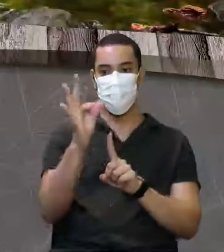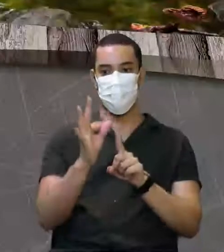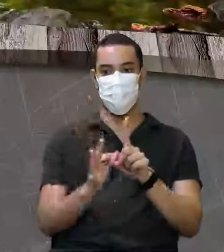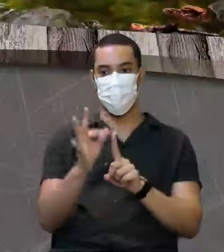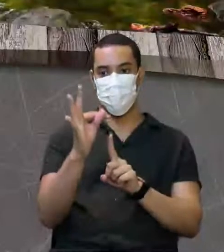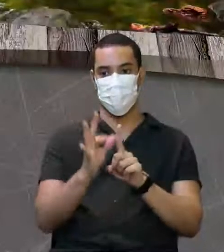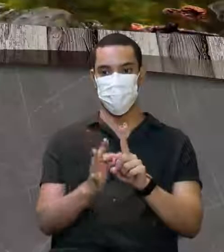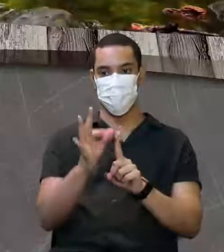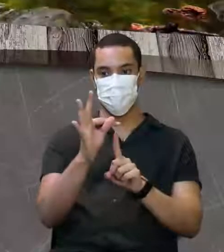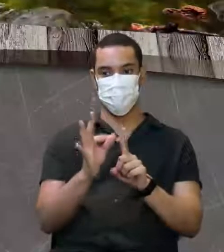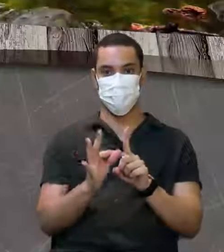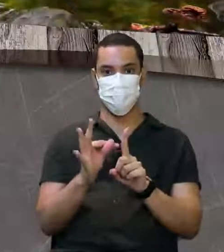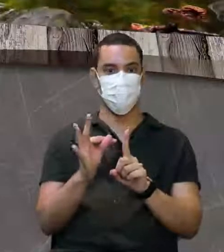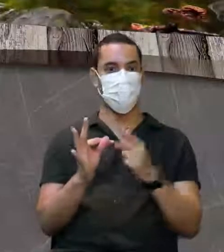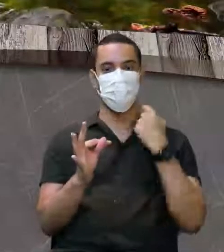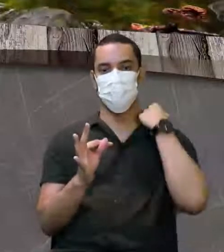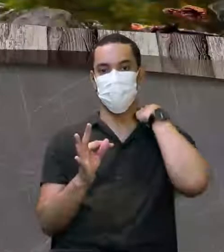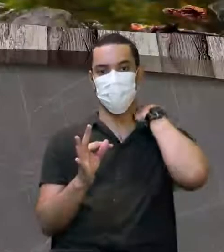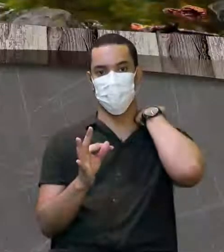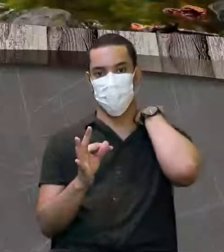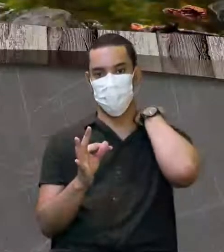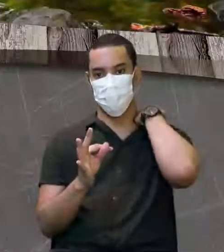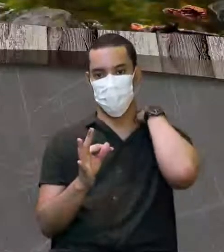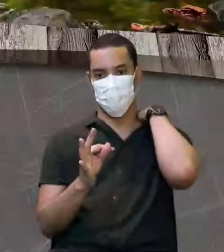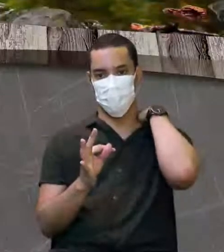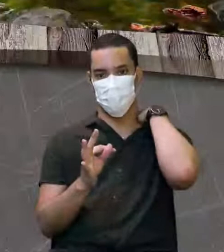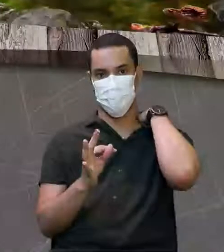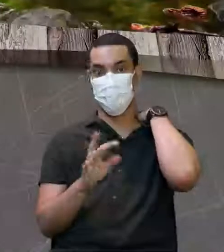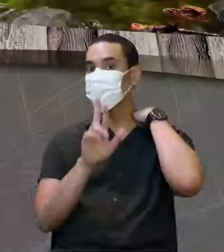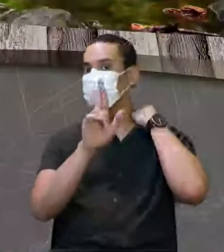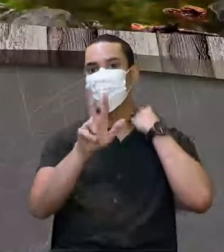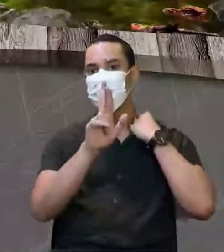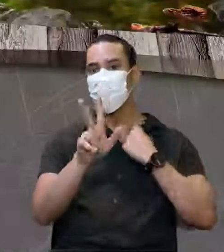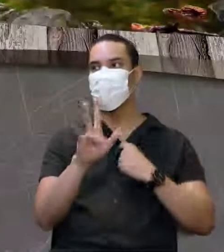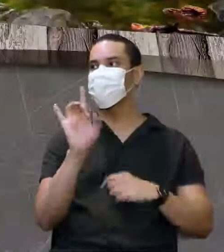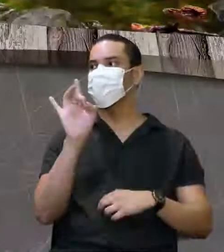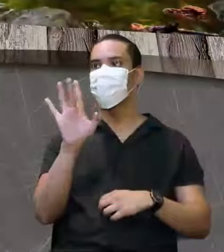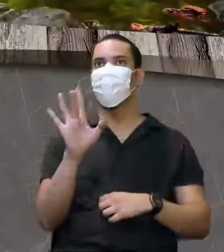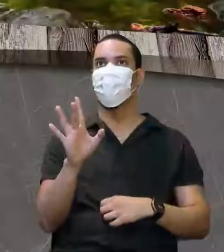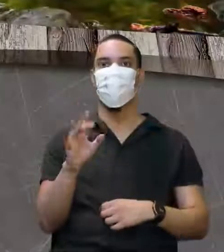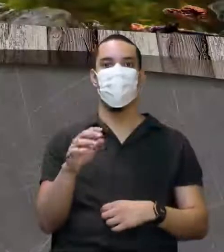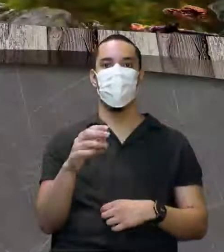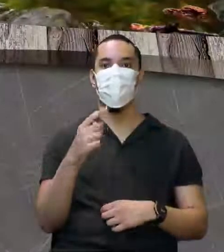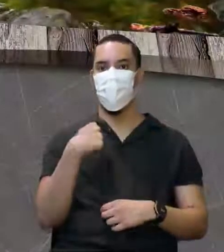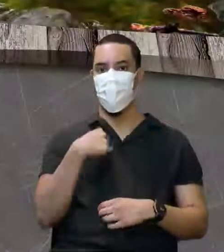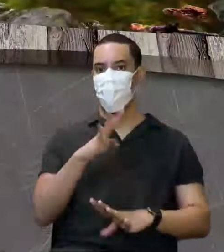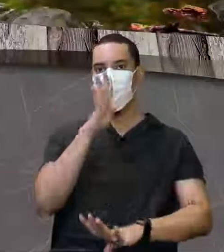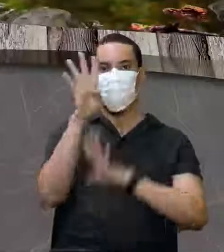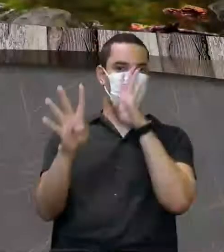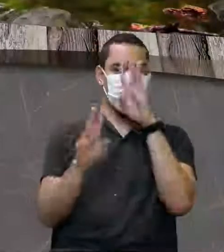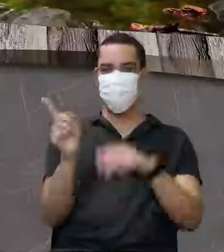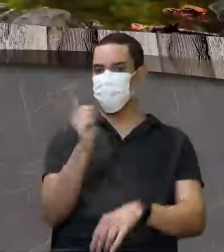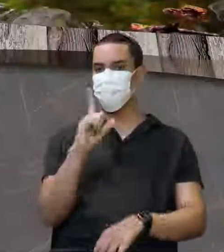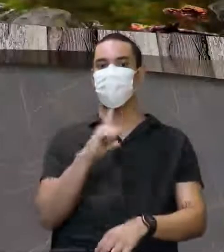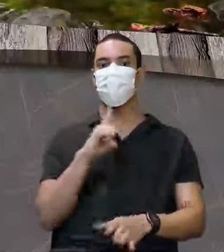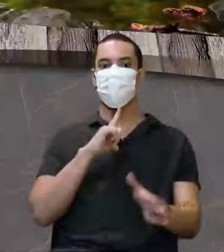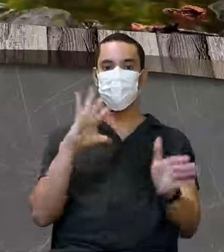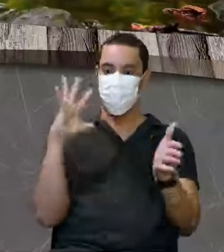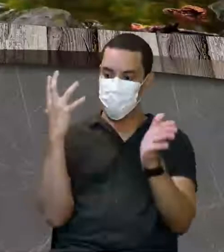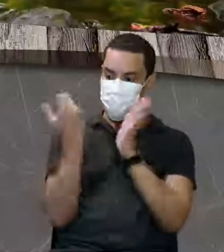baixa, tá bom? Então, todos esses registros, a gente não... É só especulação, não. Tem registros e evidências, tá? Até